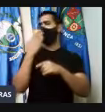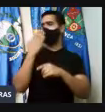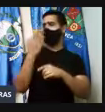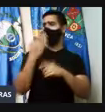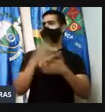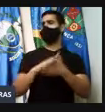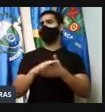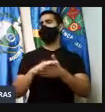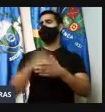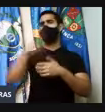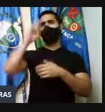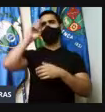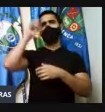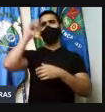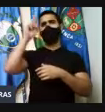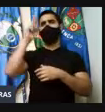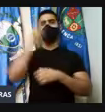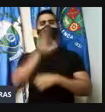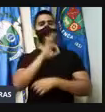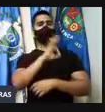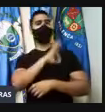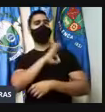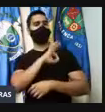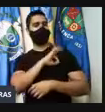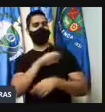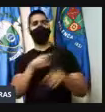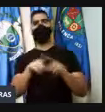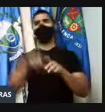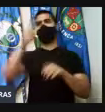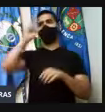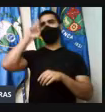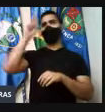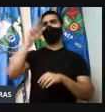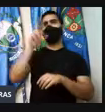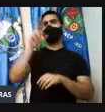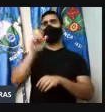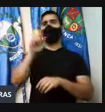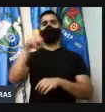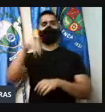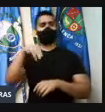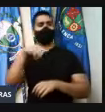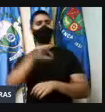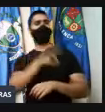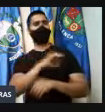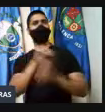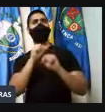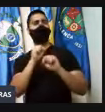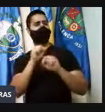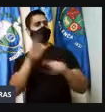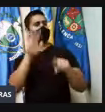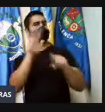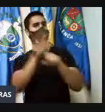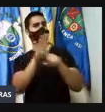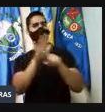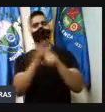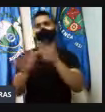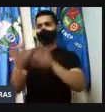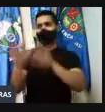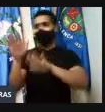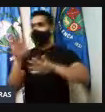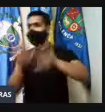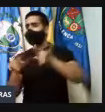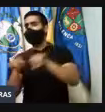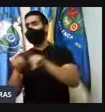ao comandante do 10º Batalhão, ao comandante da Guarda Municipal, que possa ter pulso forte, que possa controlar